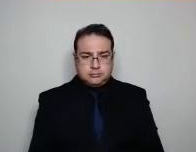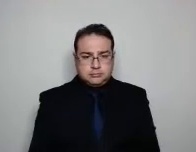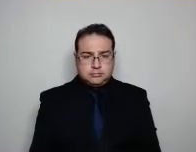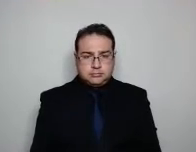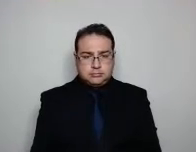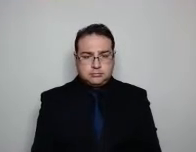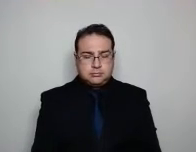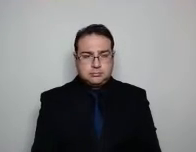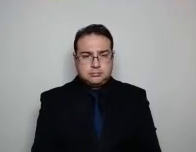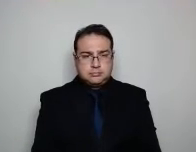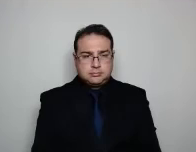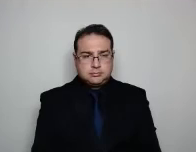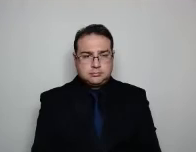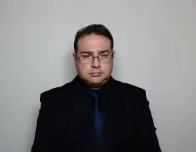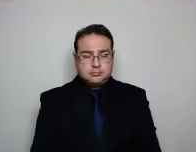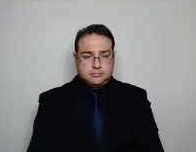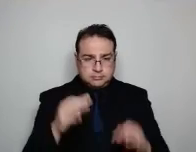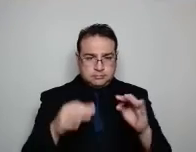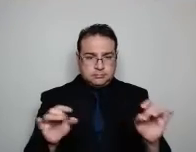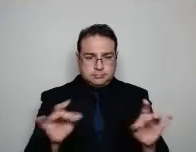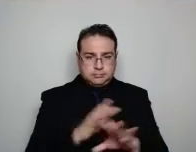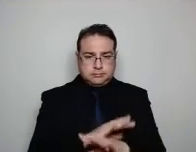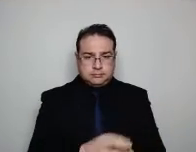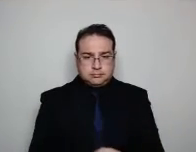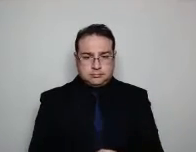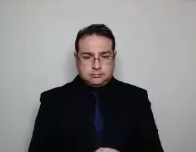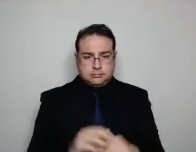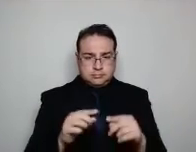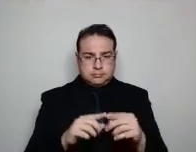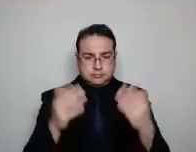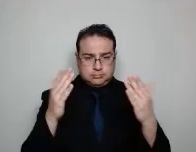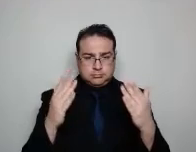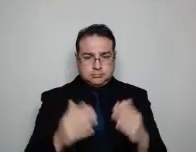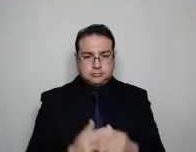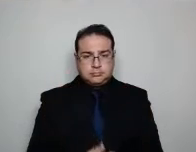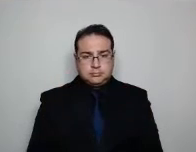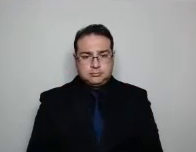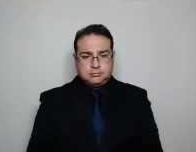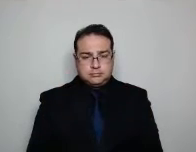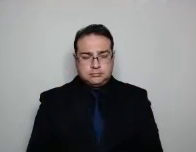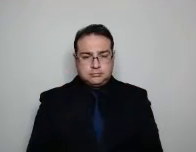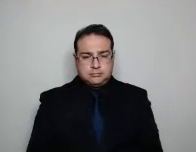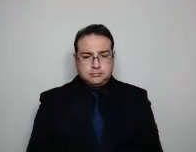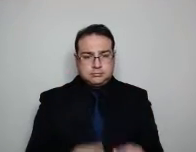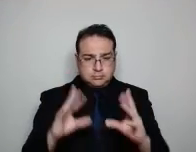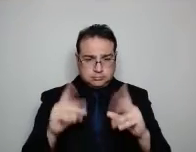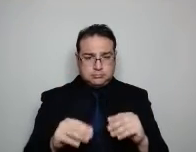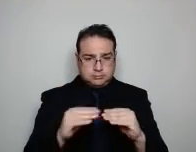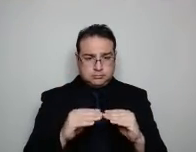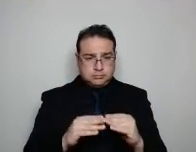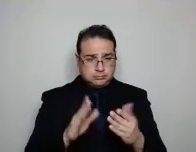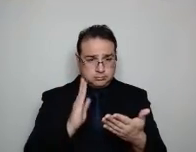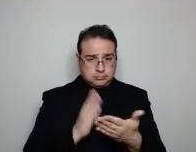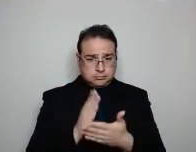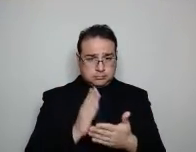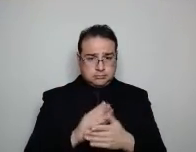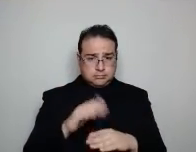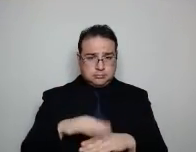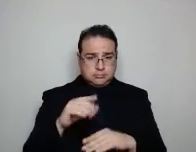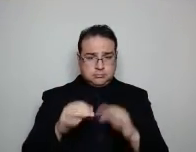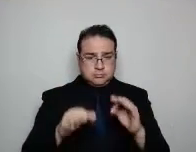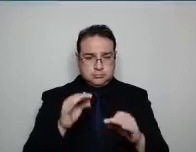está julgado. Então, pelo que eu analisei aqui, não é isso, não? Todos já foram. Tem mais processo para julgamento hoje,